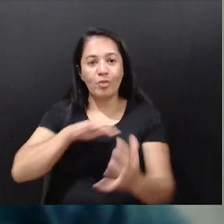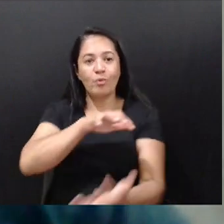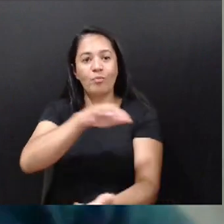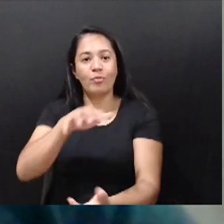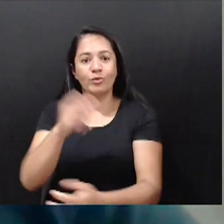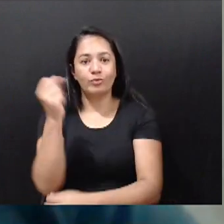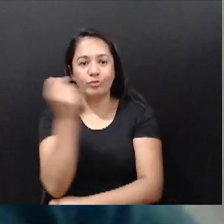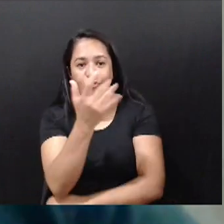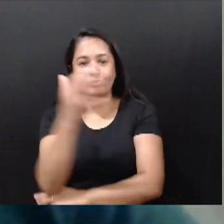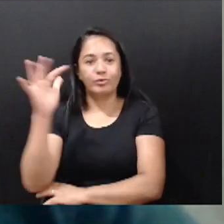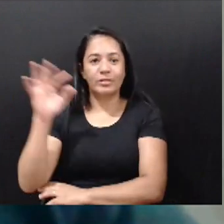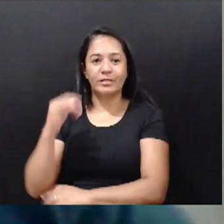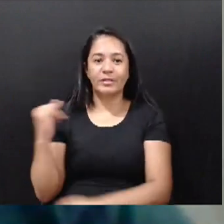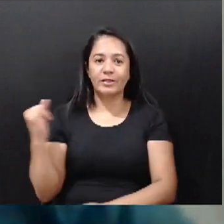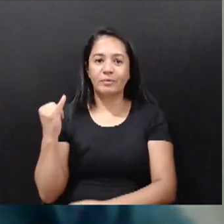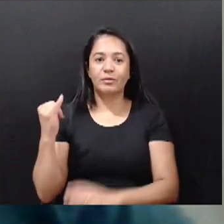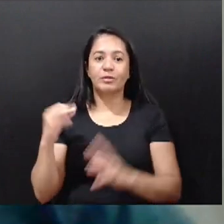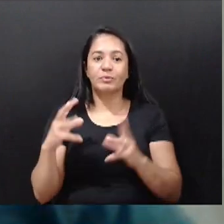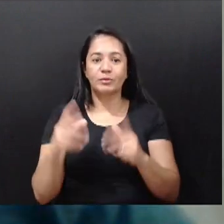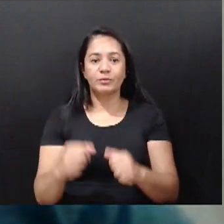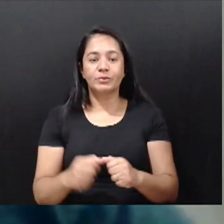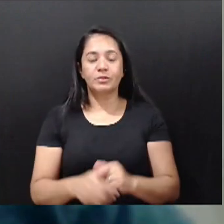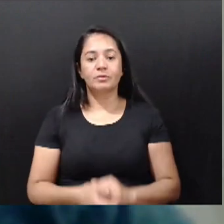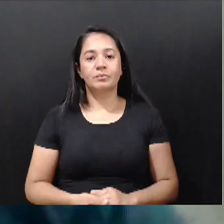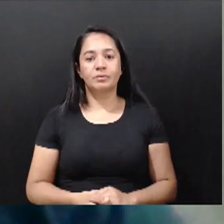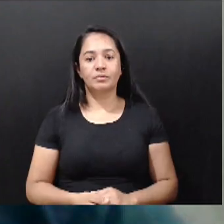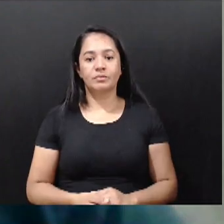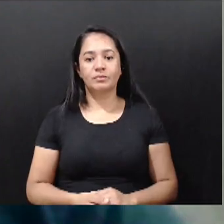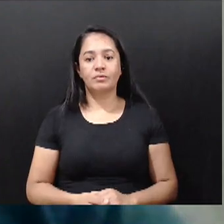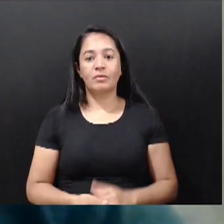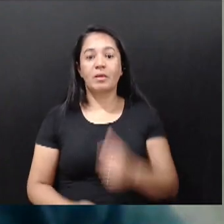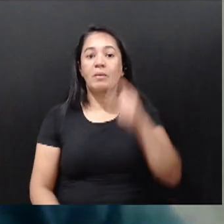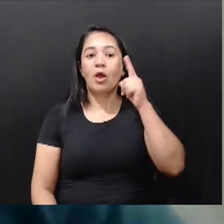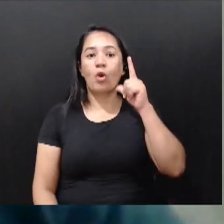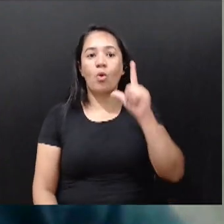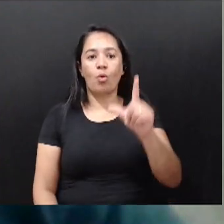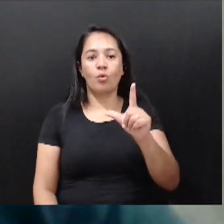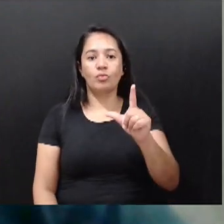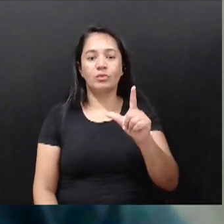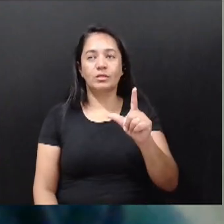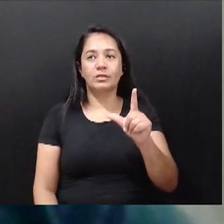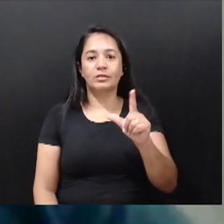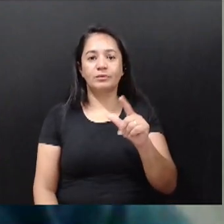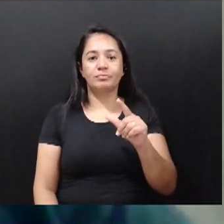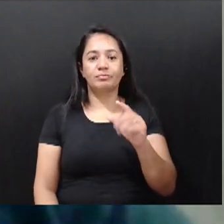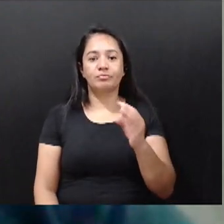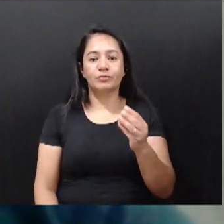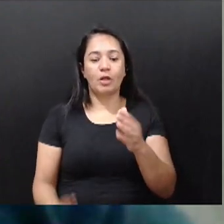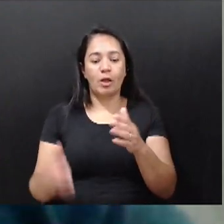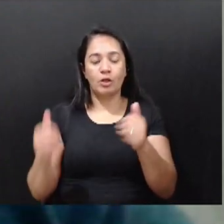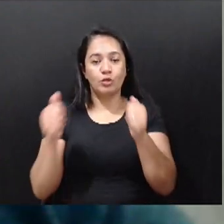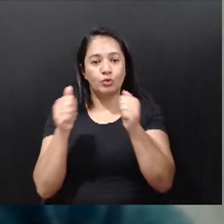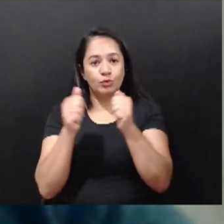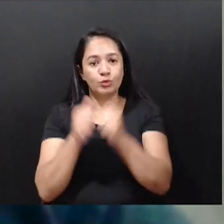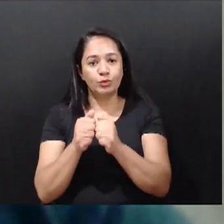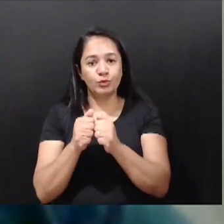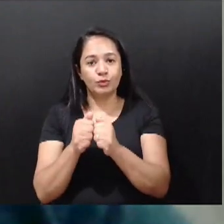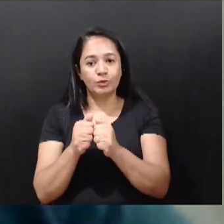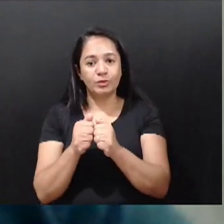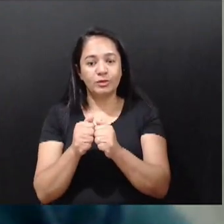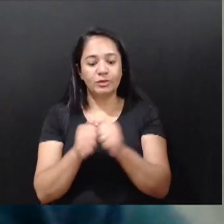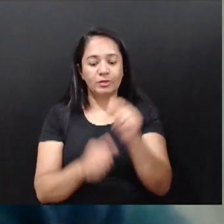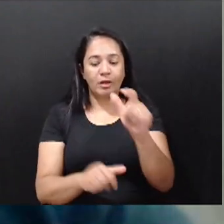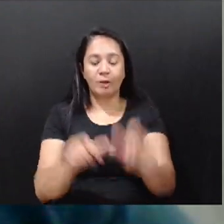para todos, e para conseguir nos colocar do lado de quem vai utilizar o